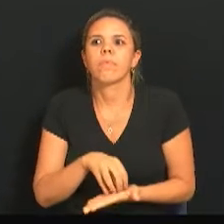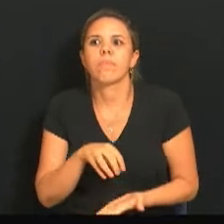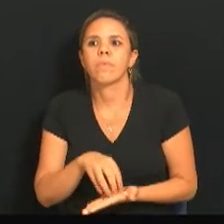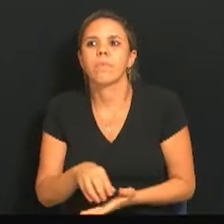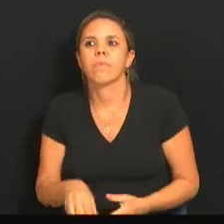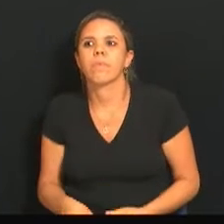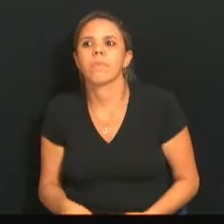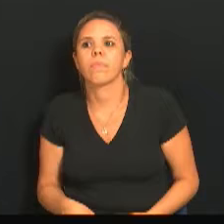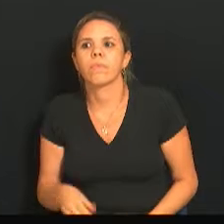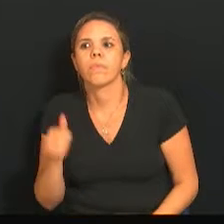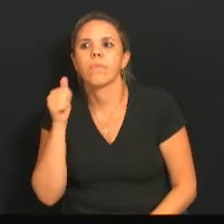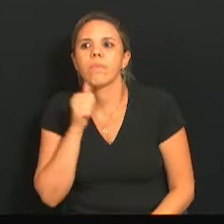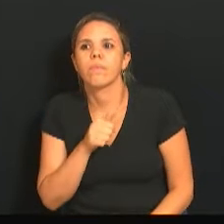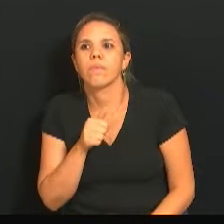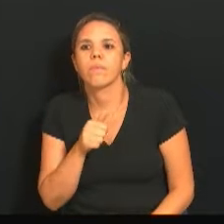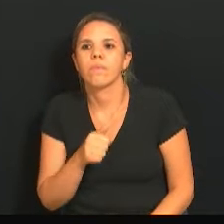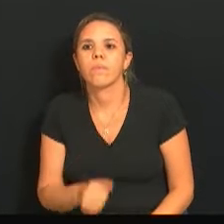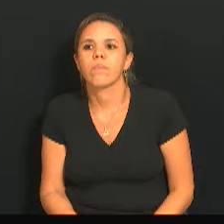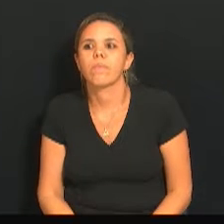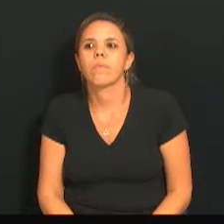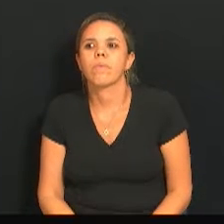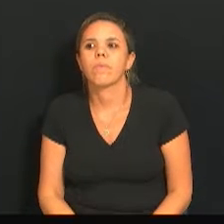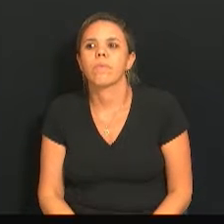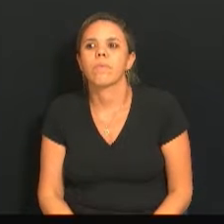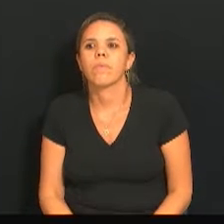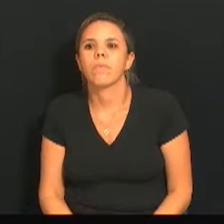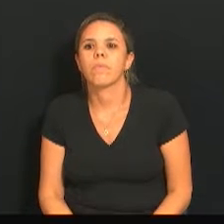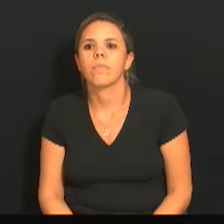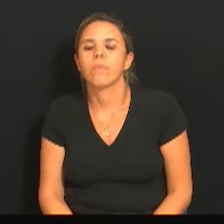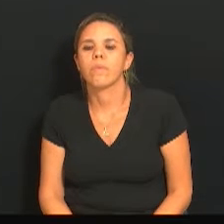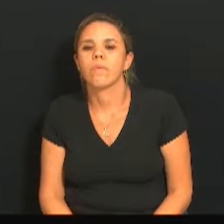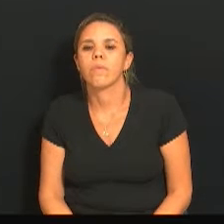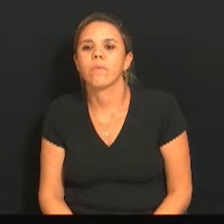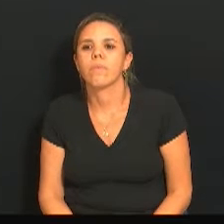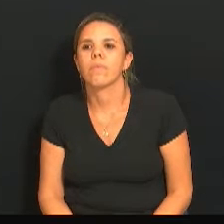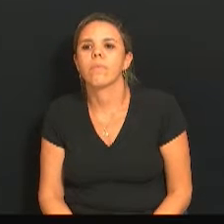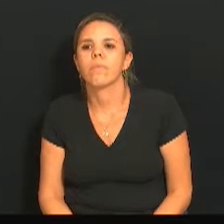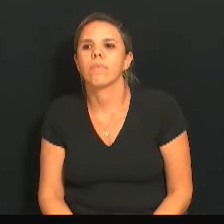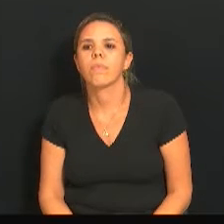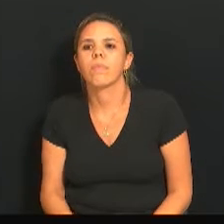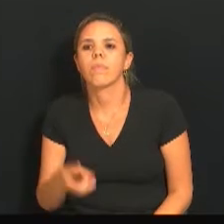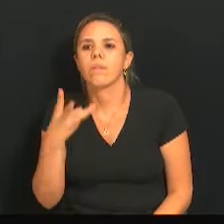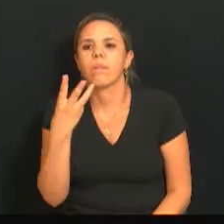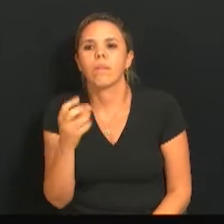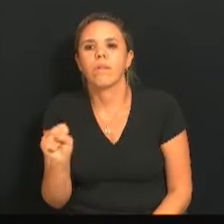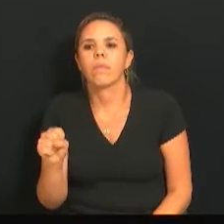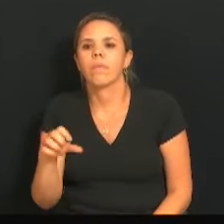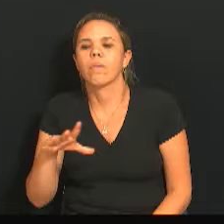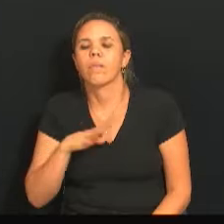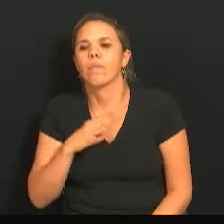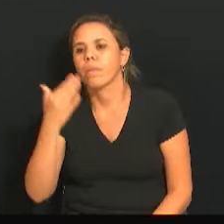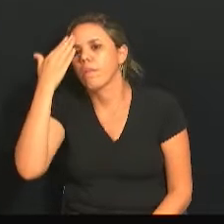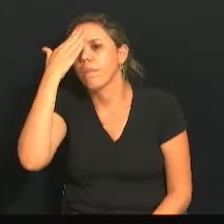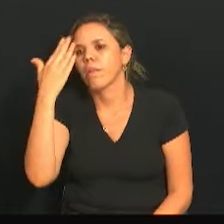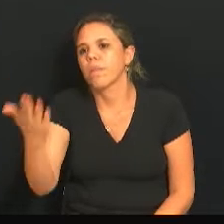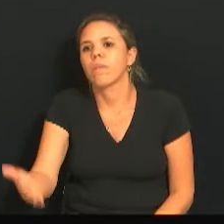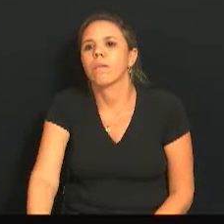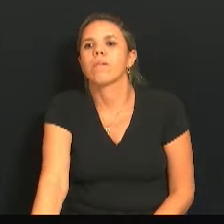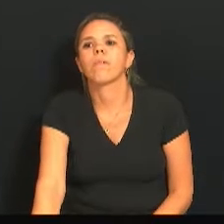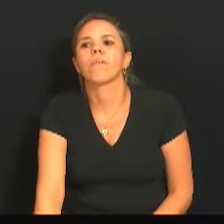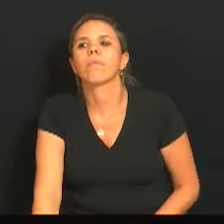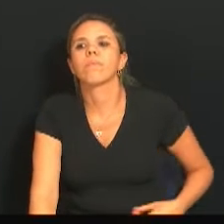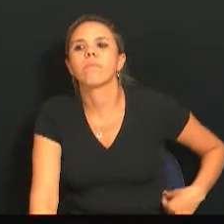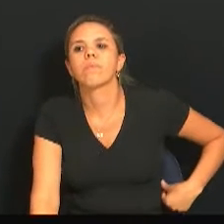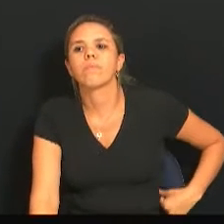das Mulheres aqui na região do Inter 2, então congrega aí 38 municípios. Agradeço, doutora Maria